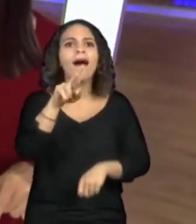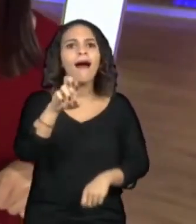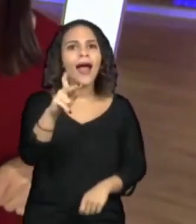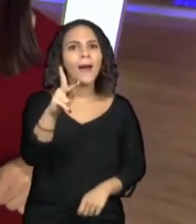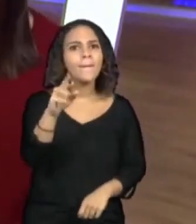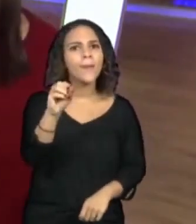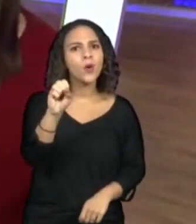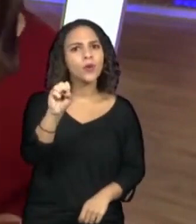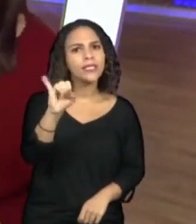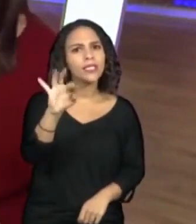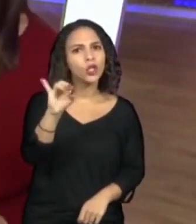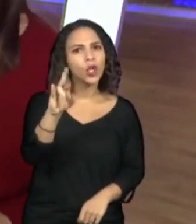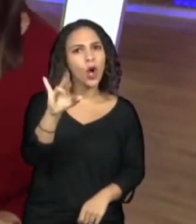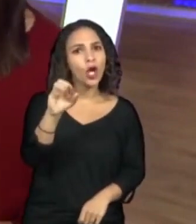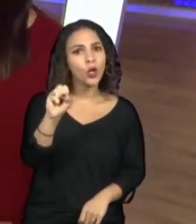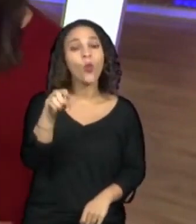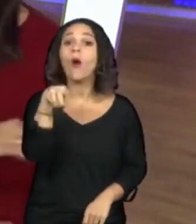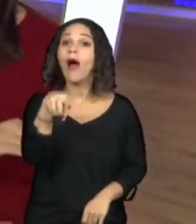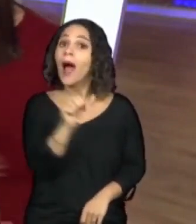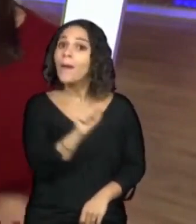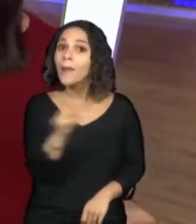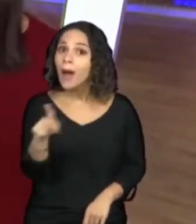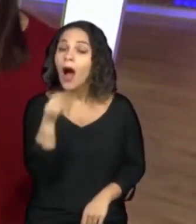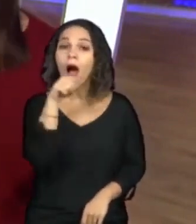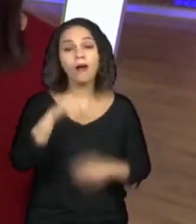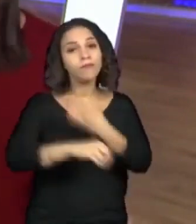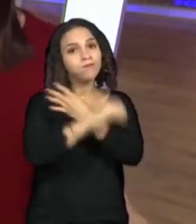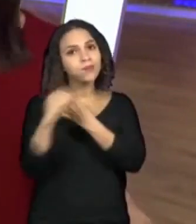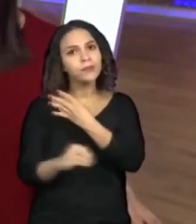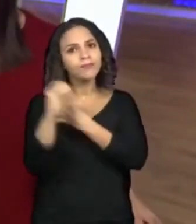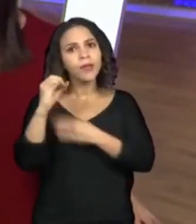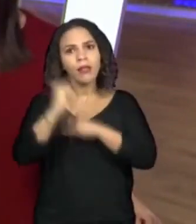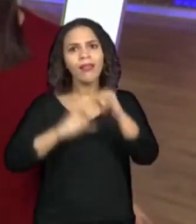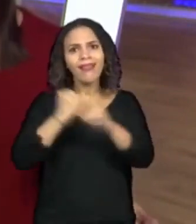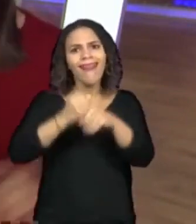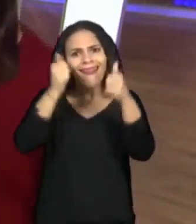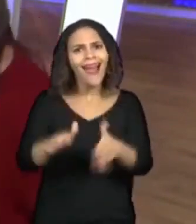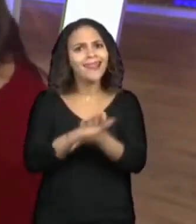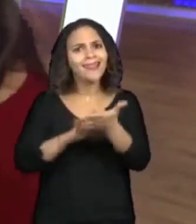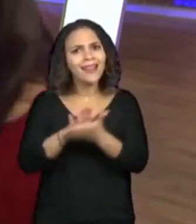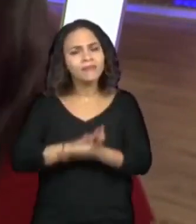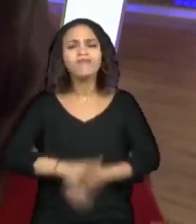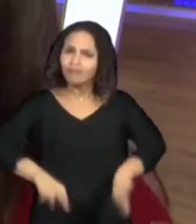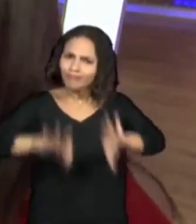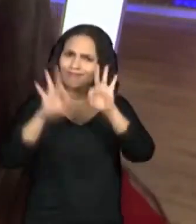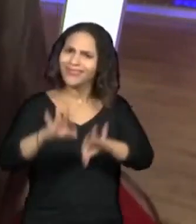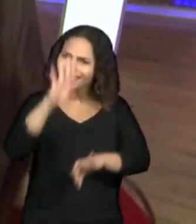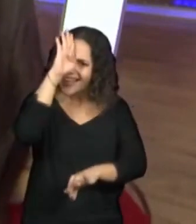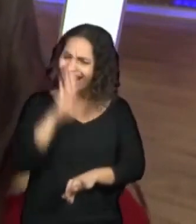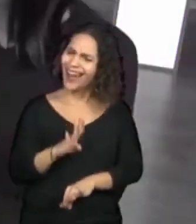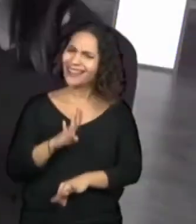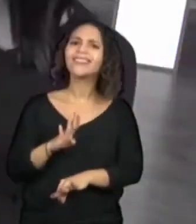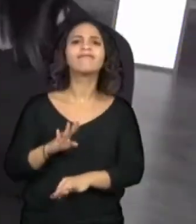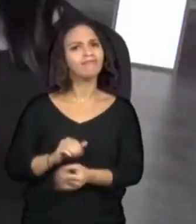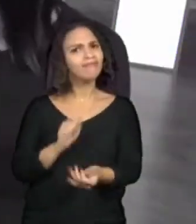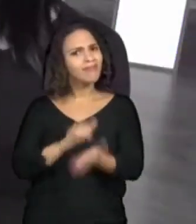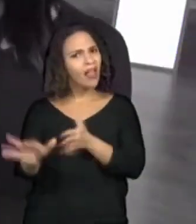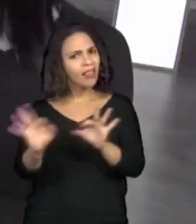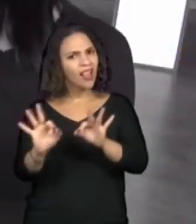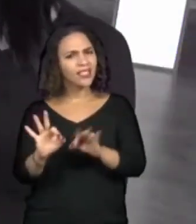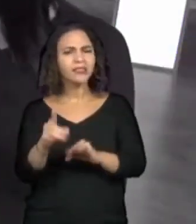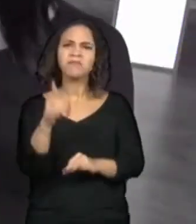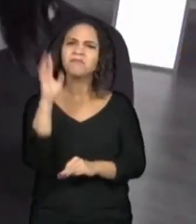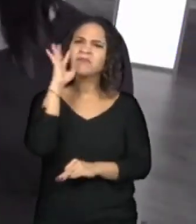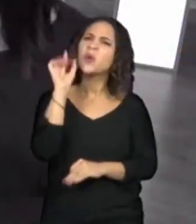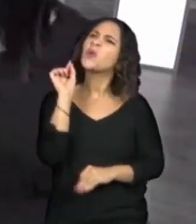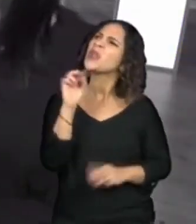aulas através do aplicativo do Centro de Mídias sem usar nadinha da sua franquia de internet. Sim, eu disse de graça. E você deve